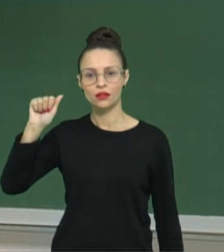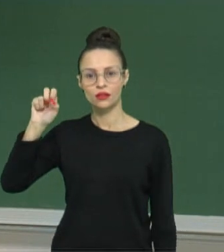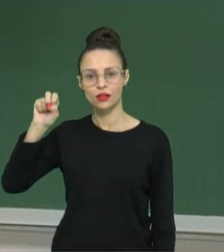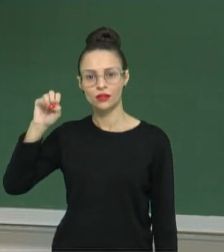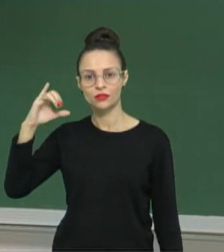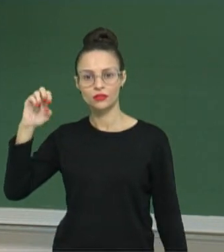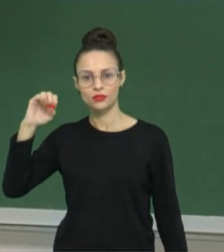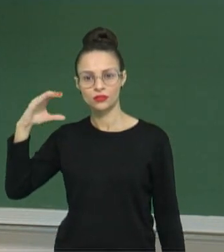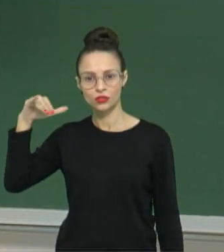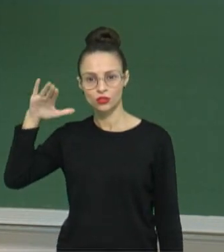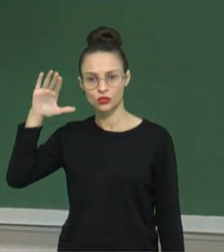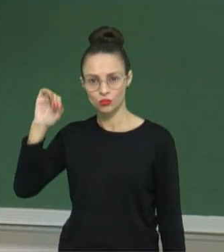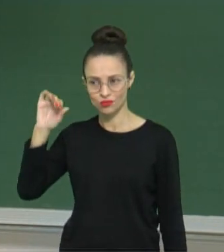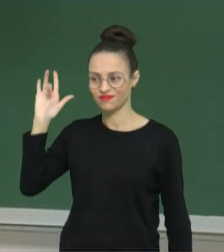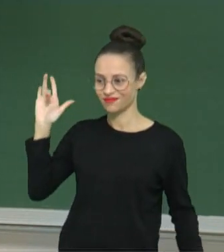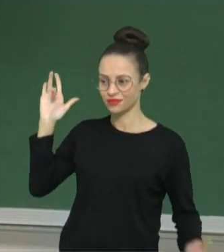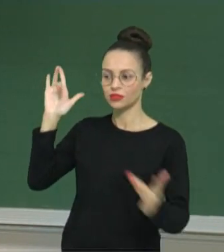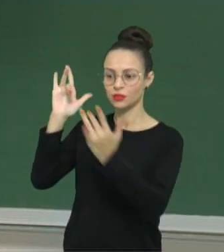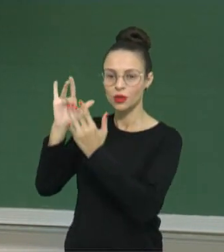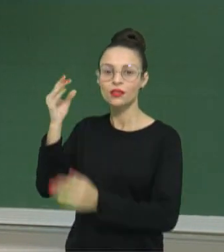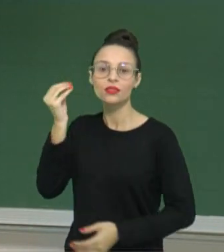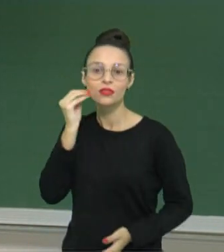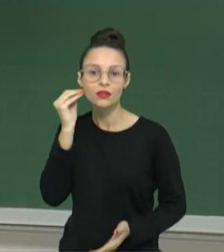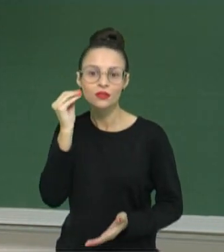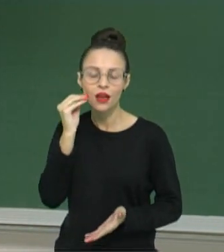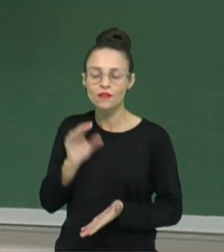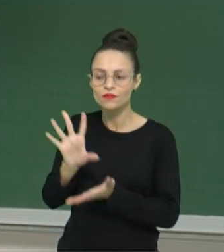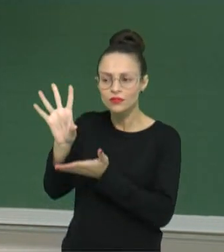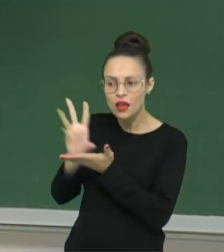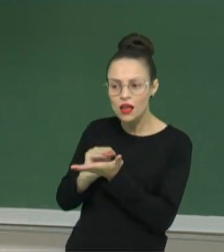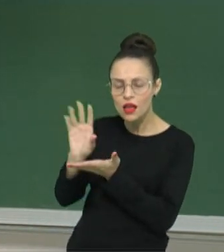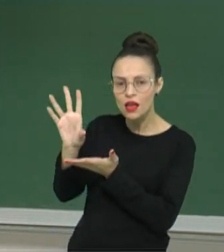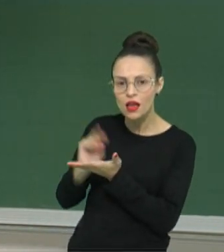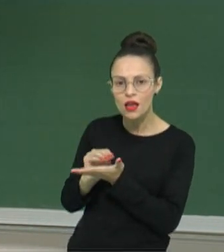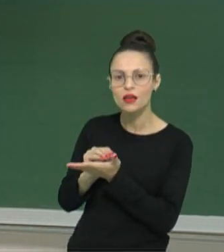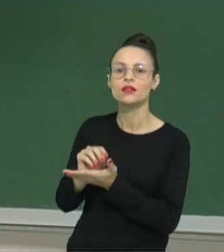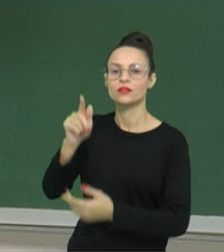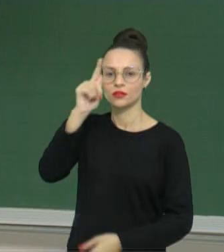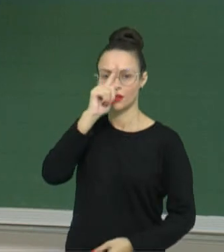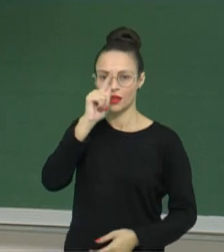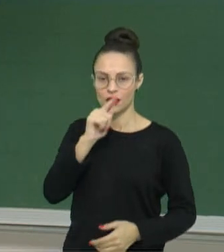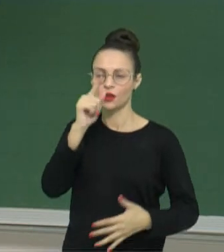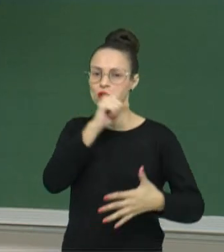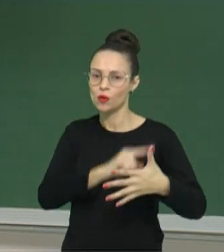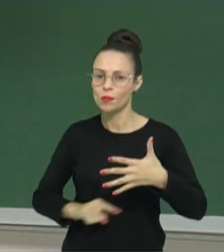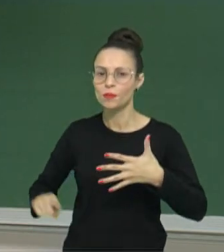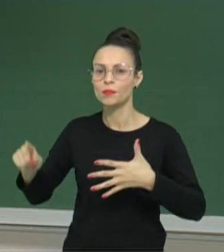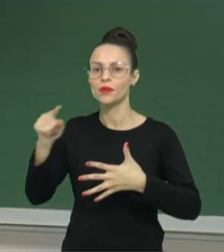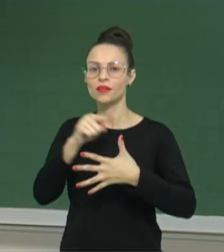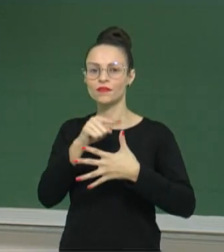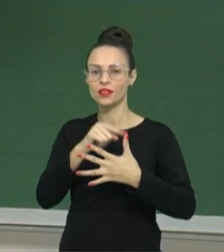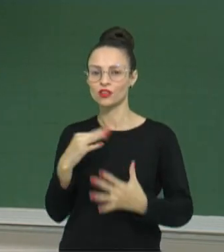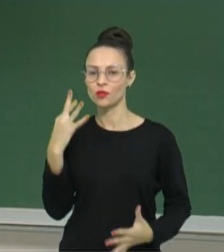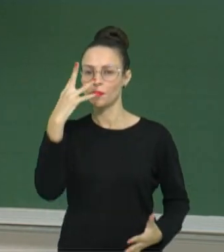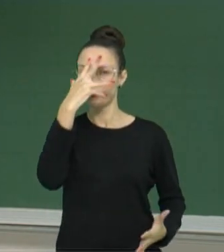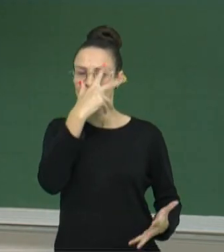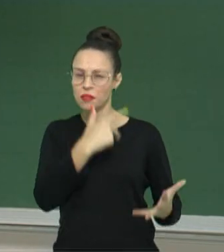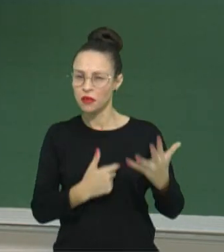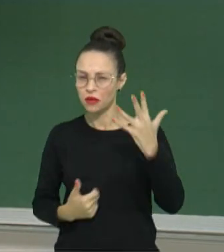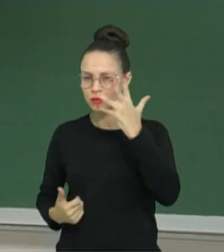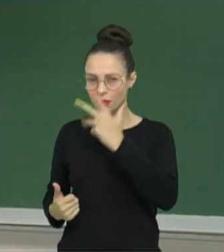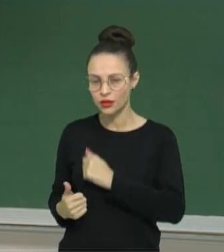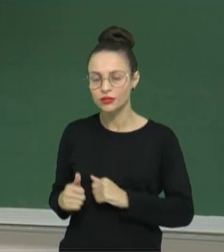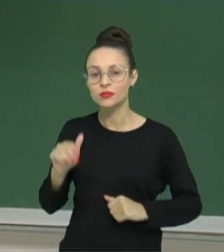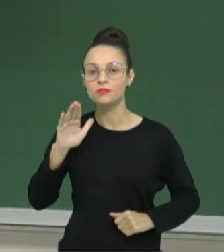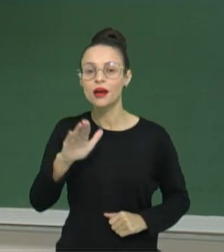os classicistas tentavam imitar os gregos, privilegiando essa questão da harmonia, da beleza. E o que é o